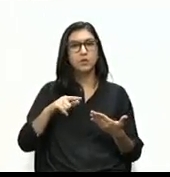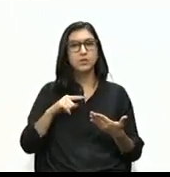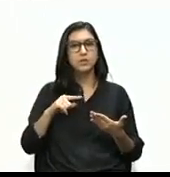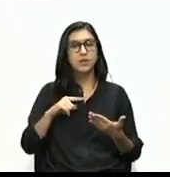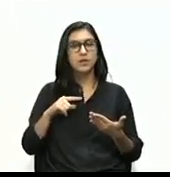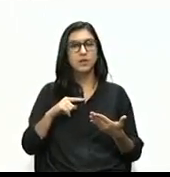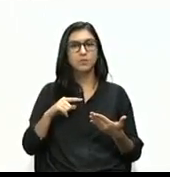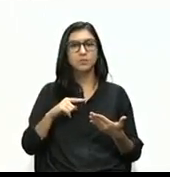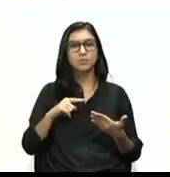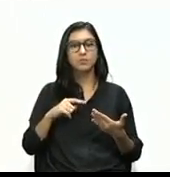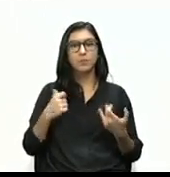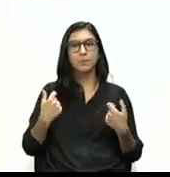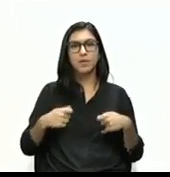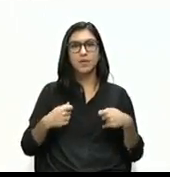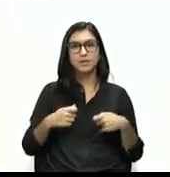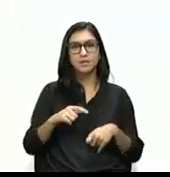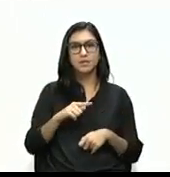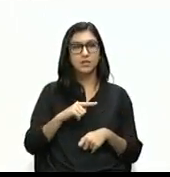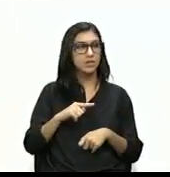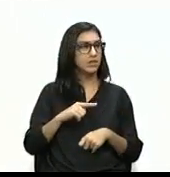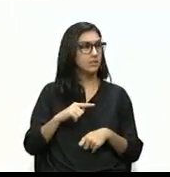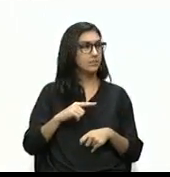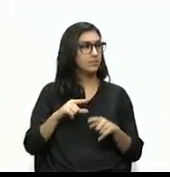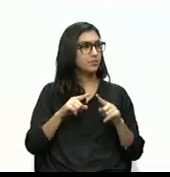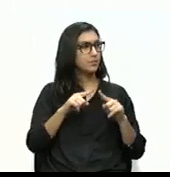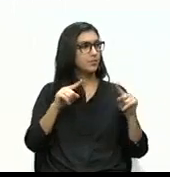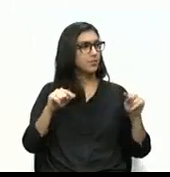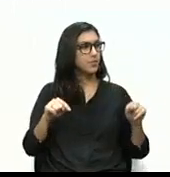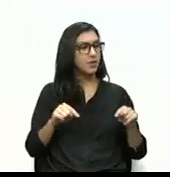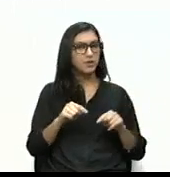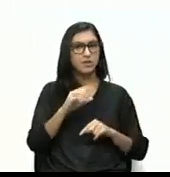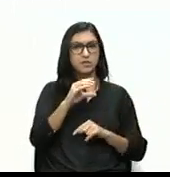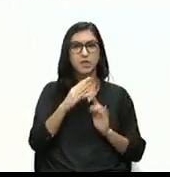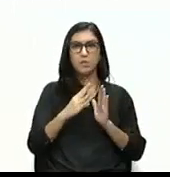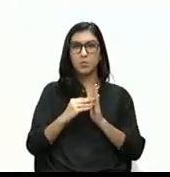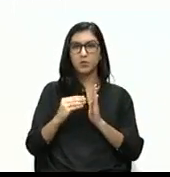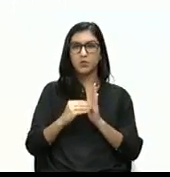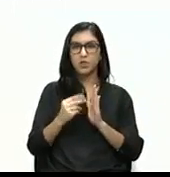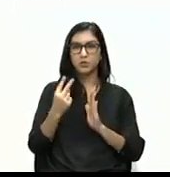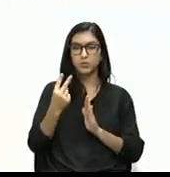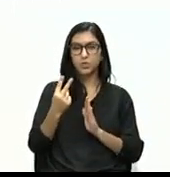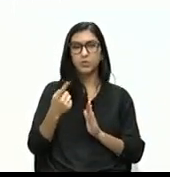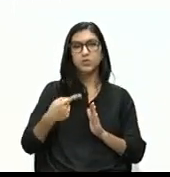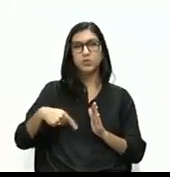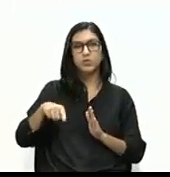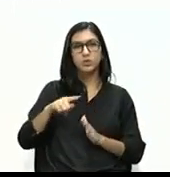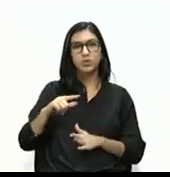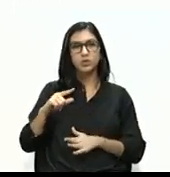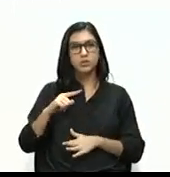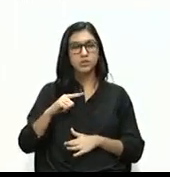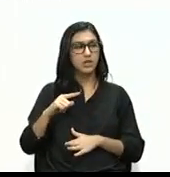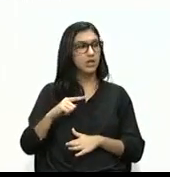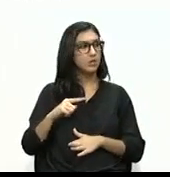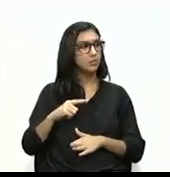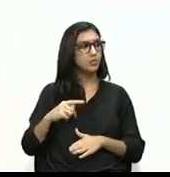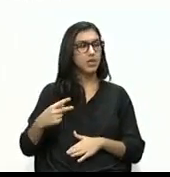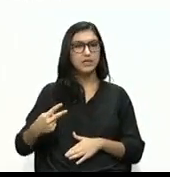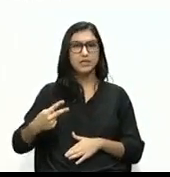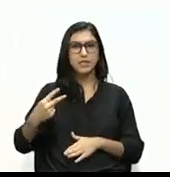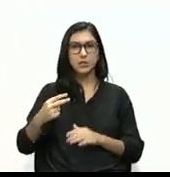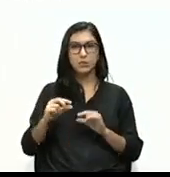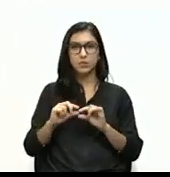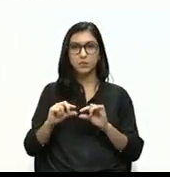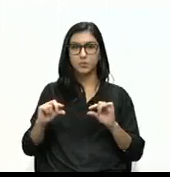que obter na matriz C, não é modelo 2? Então, nós vamos ter a segunda